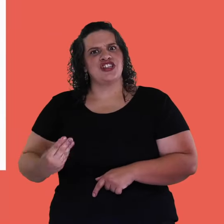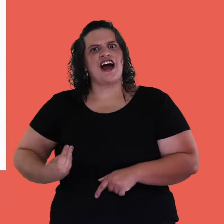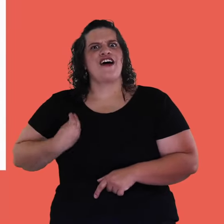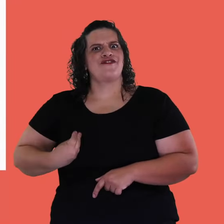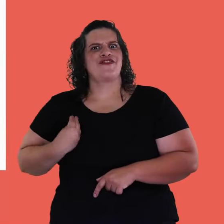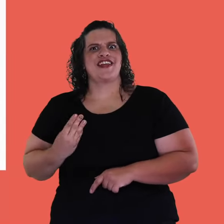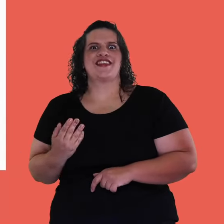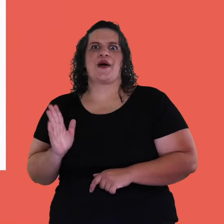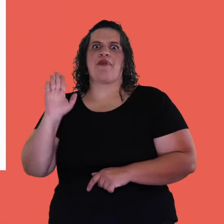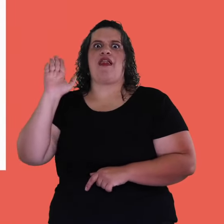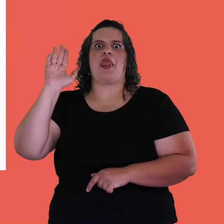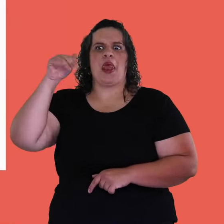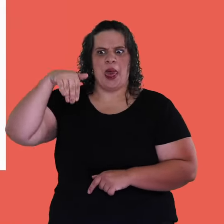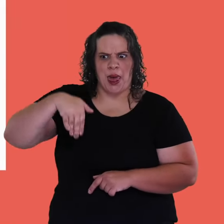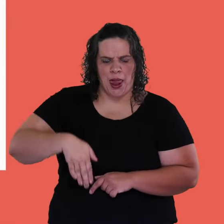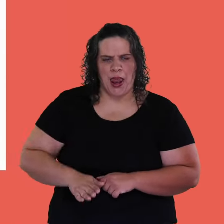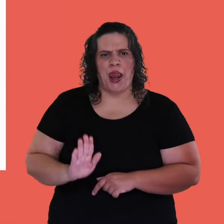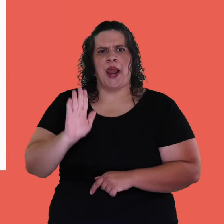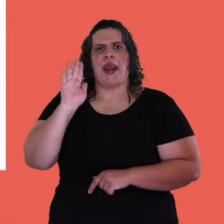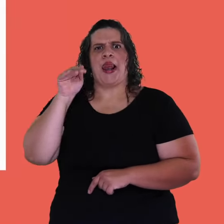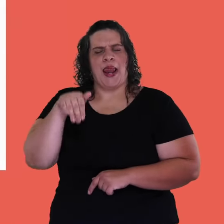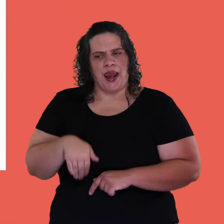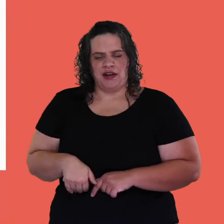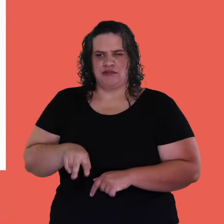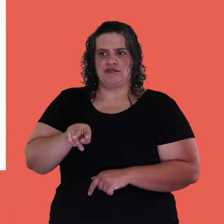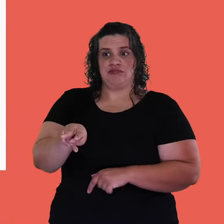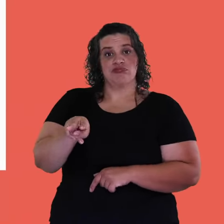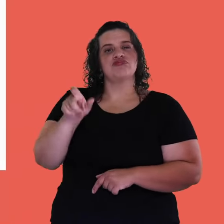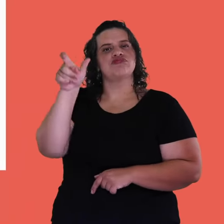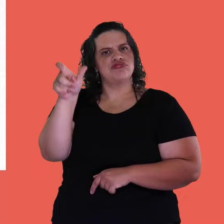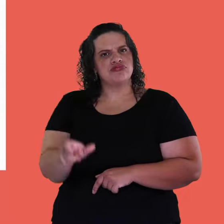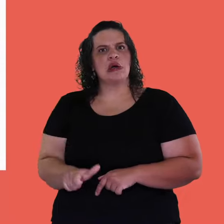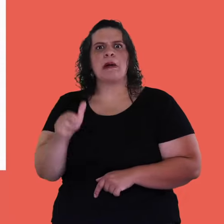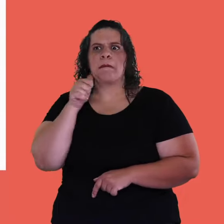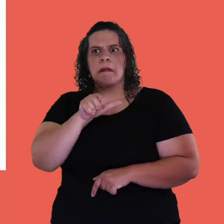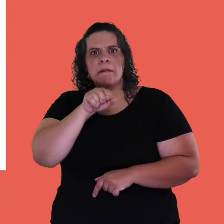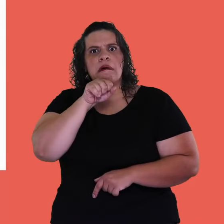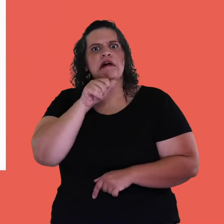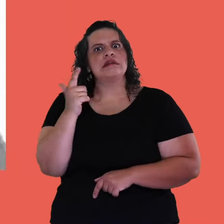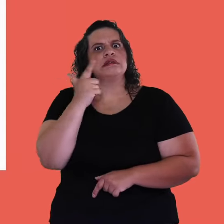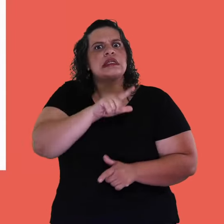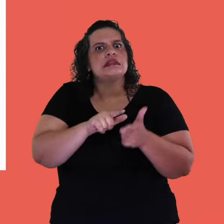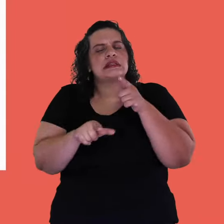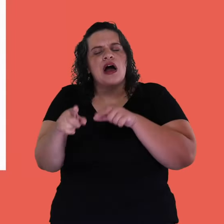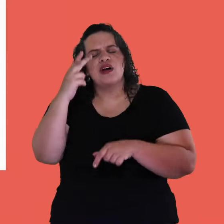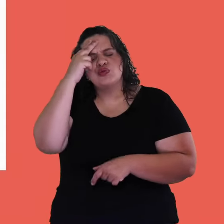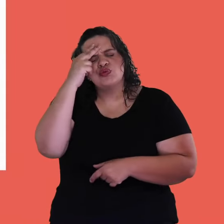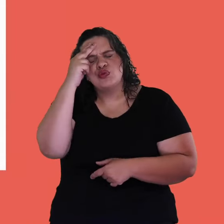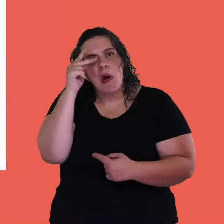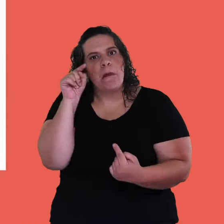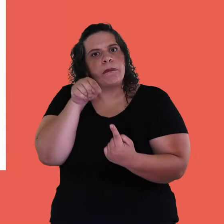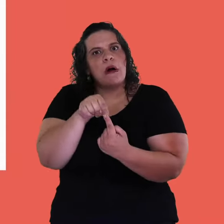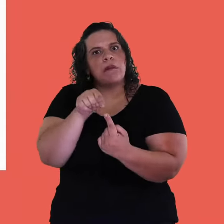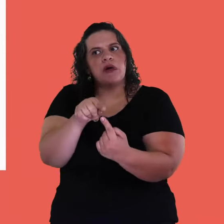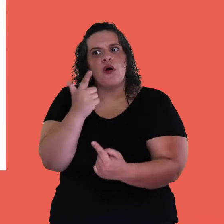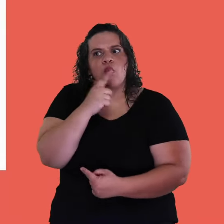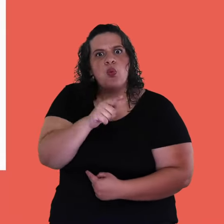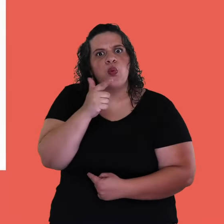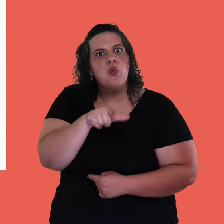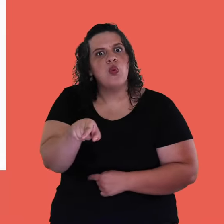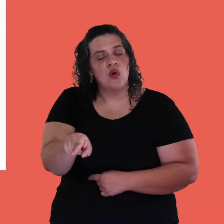por altos, bem altos, baixos, bem baixos, e hoje eu vejo ela conquistando muitas das coisas que ela sempre